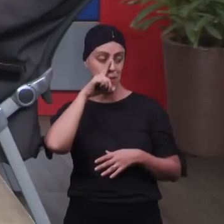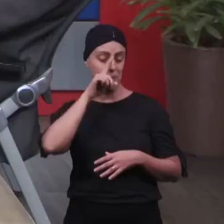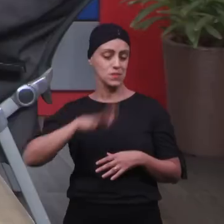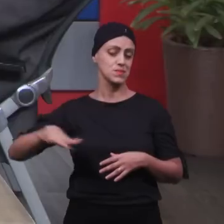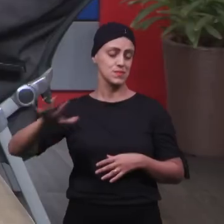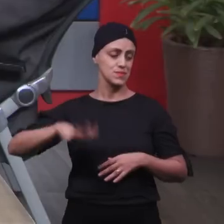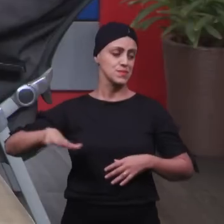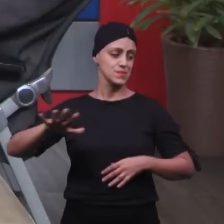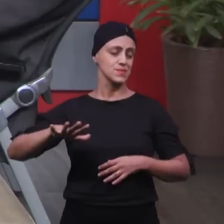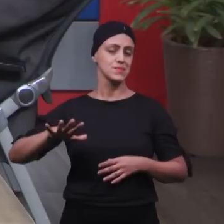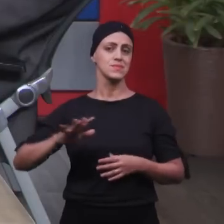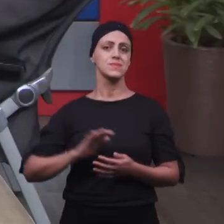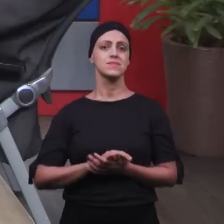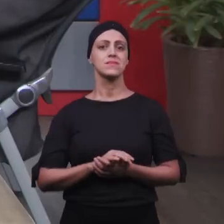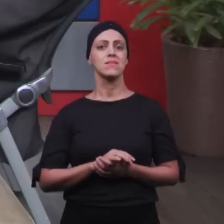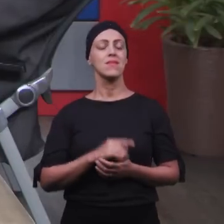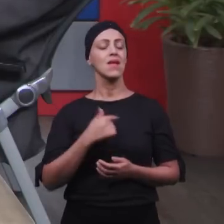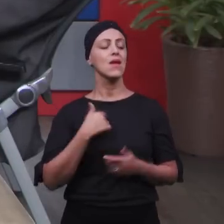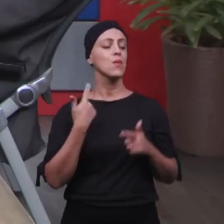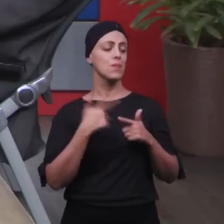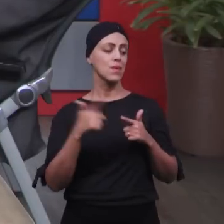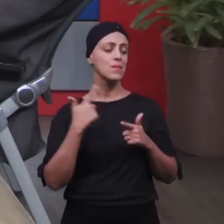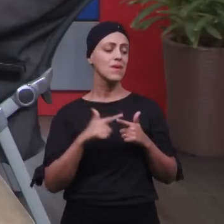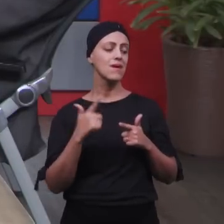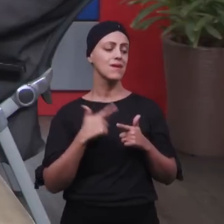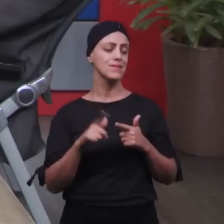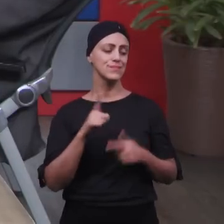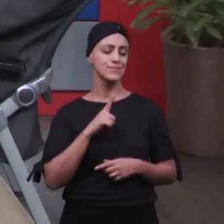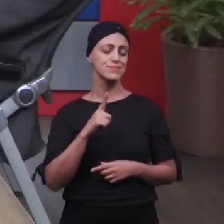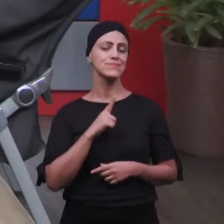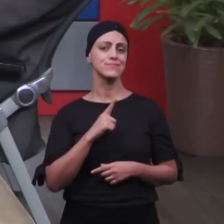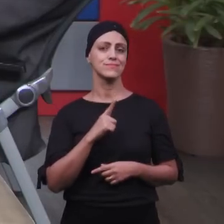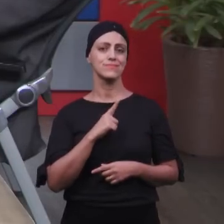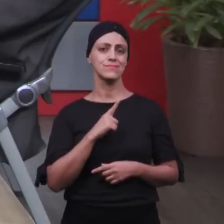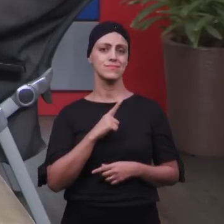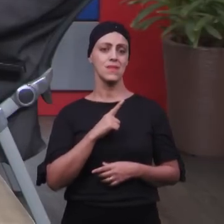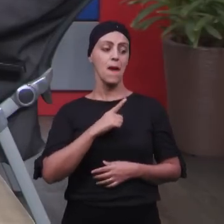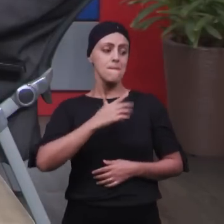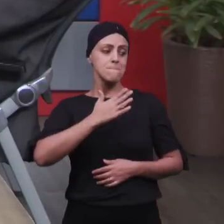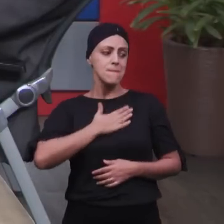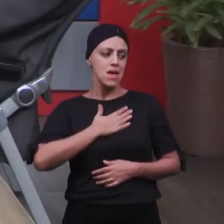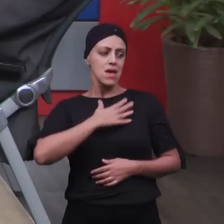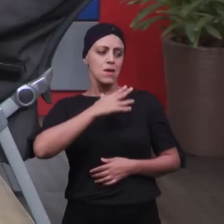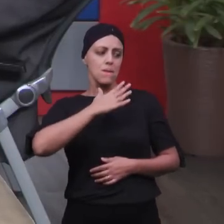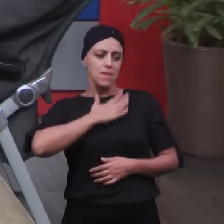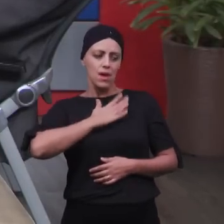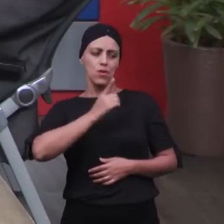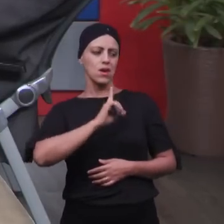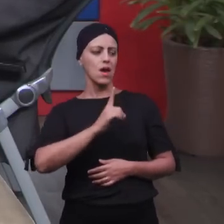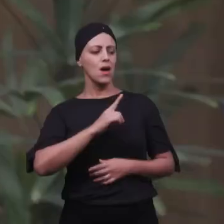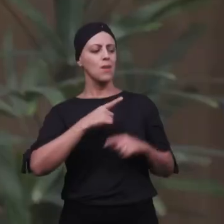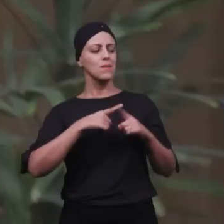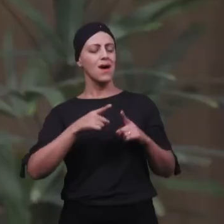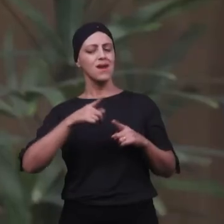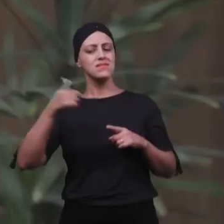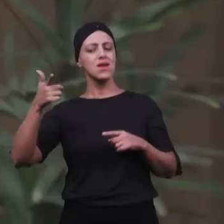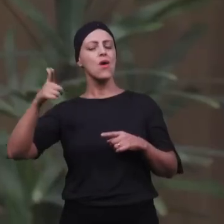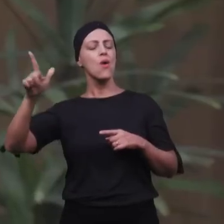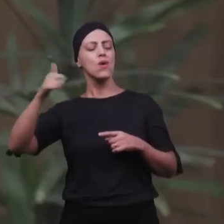E eu tive um problema, na realidade não foi da minha parte, segundo ele, foi um mal entendido da outra